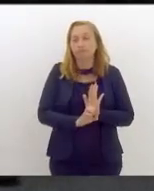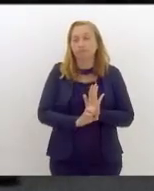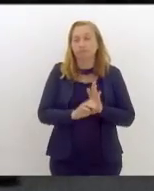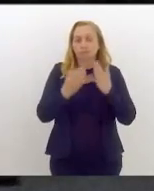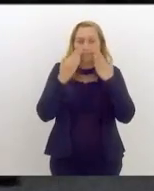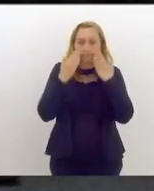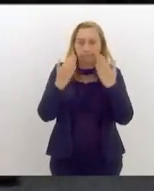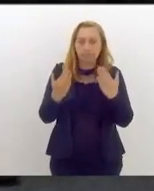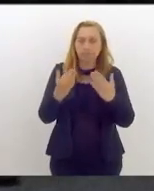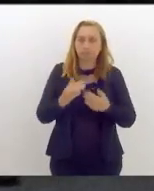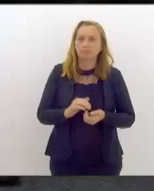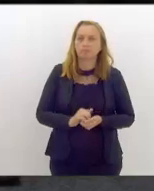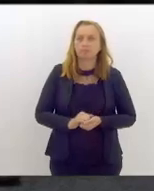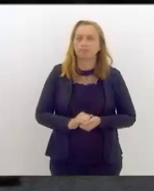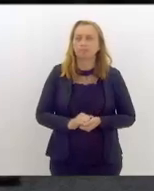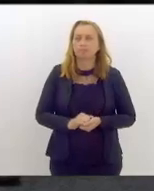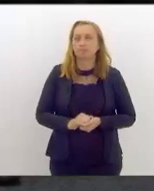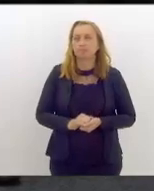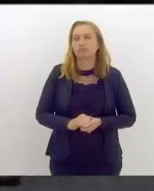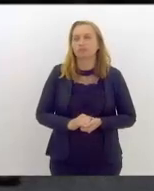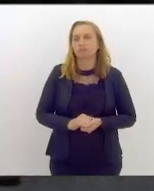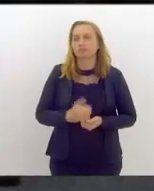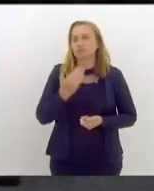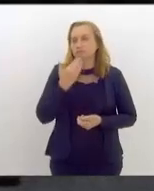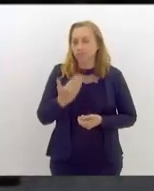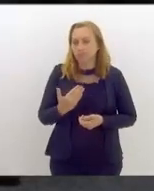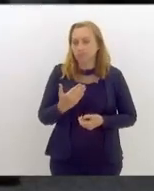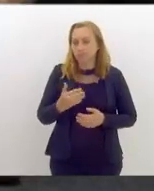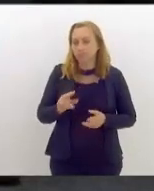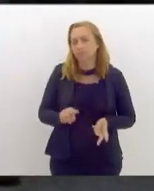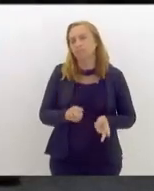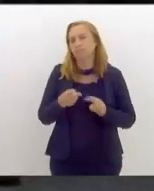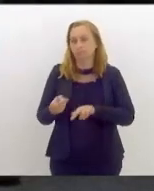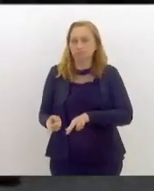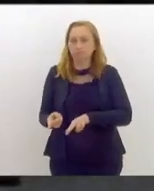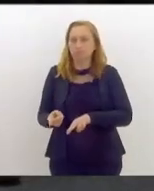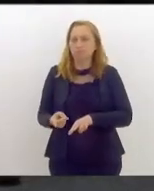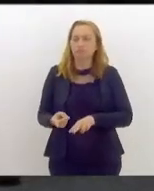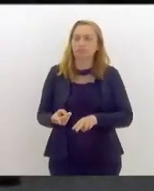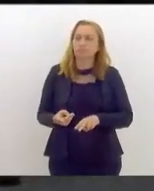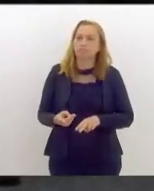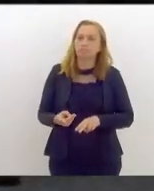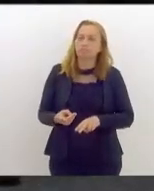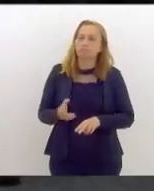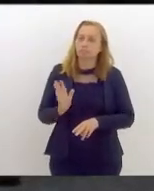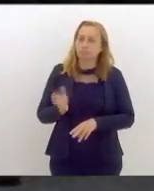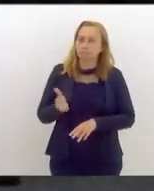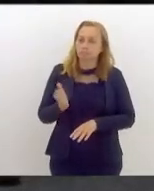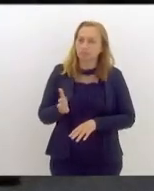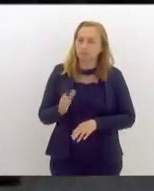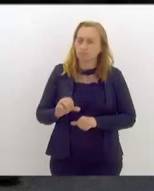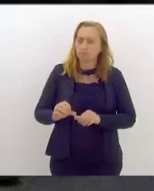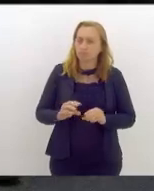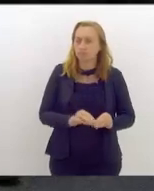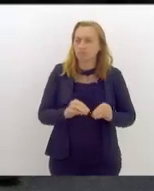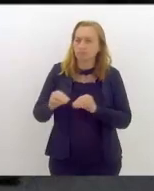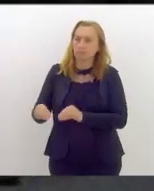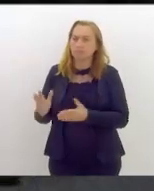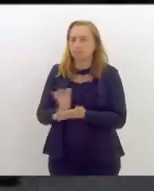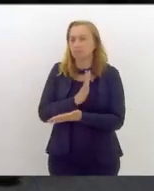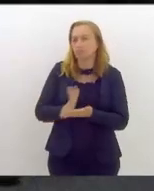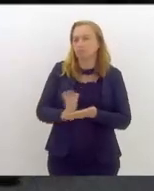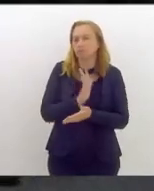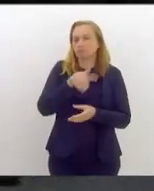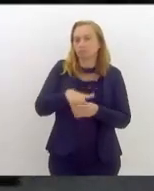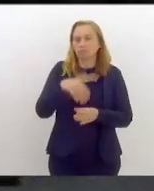apresentadas E aí faço aqui o requerimento a vossa excelência um encaminhamento para se criei já que a gente está transferindo algumas votações para amanhã